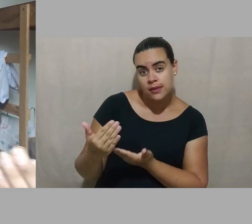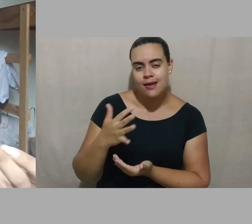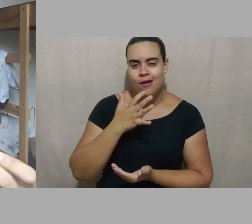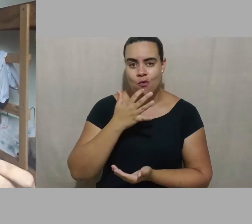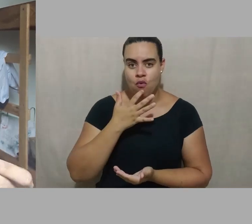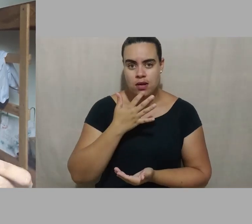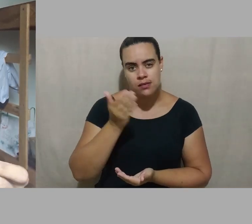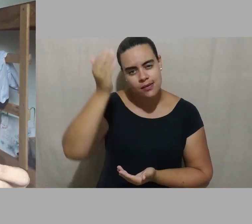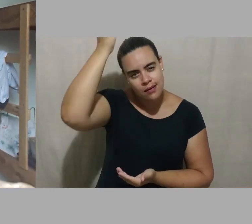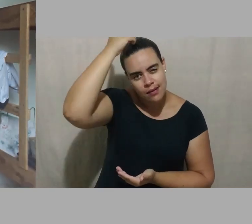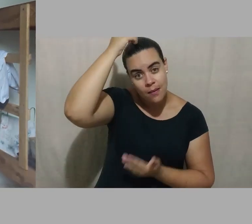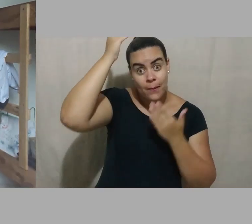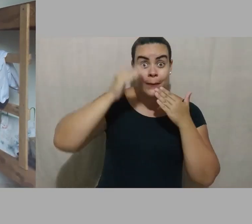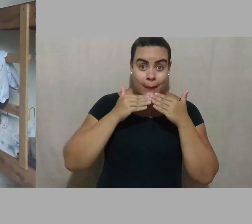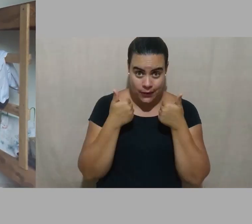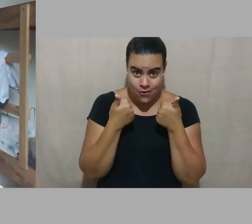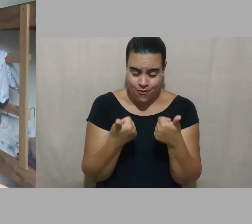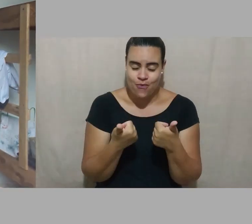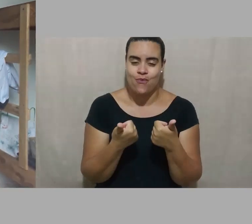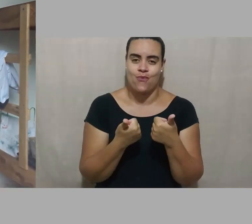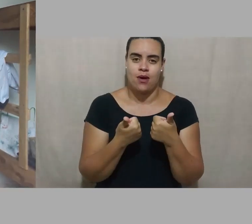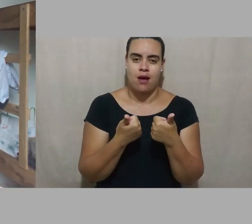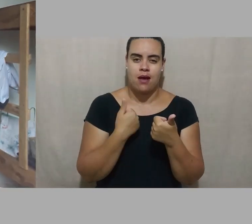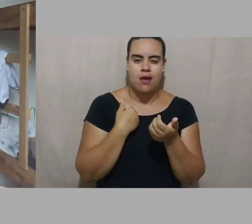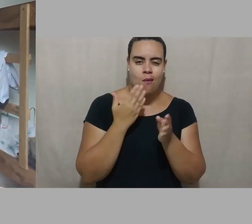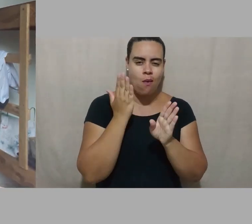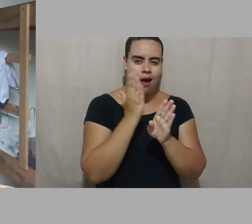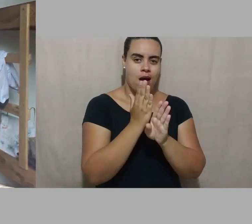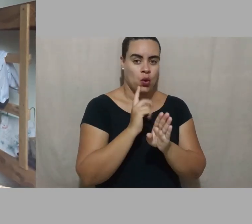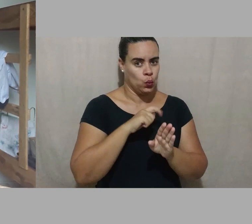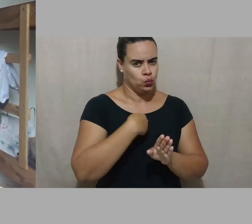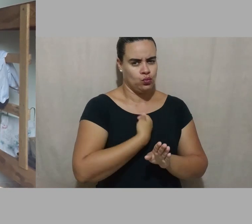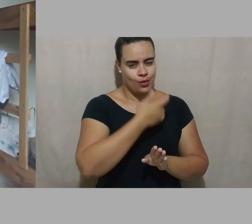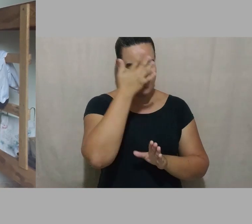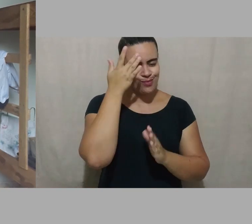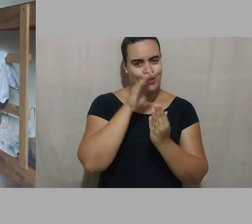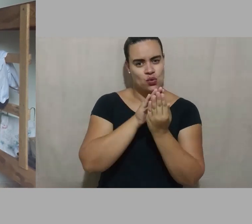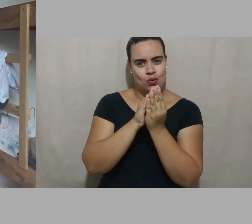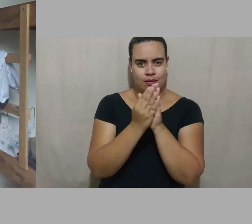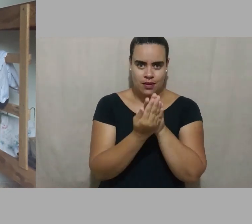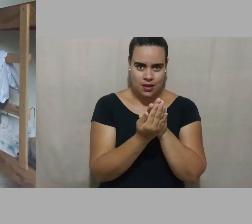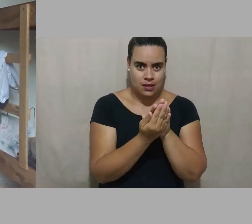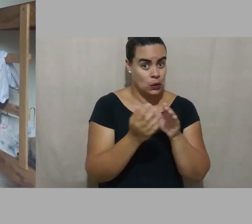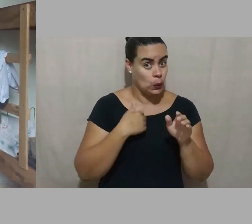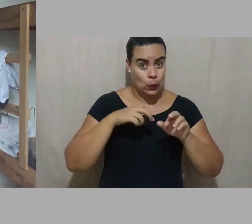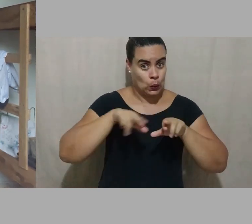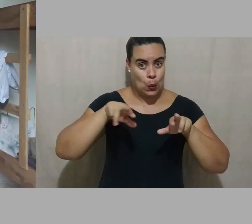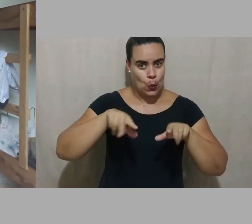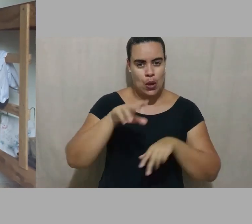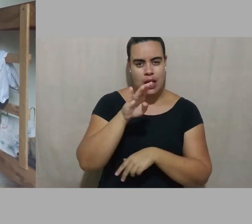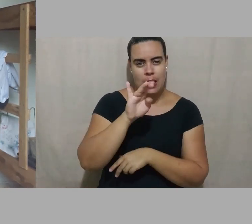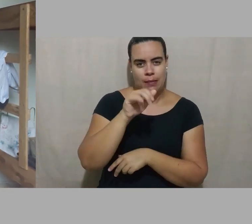a me conhecer bem melhor. E foi aí que me descobri como uma pessoa trans não